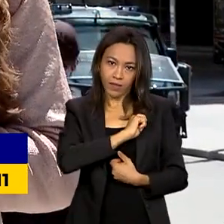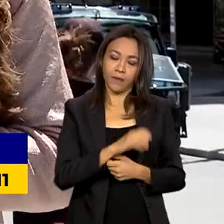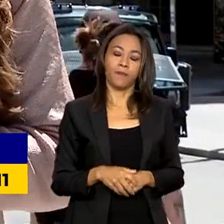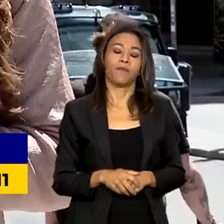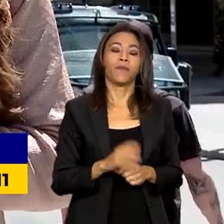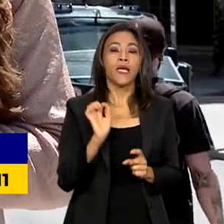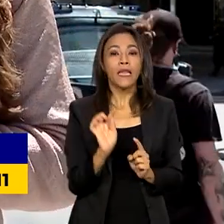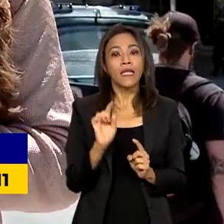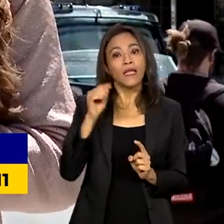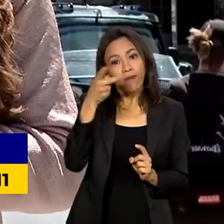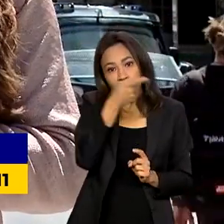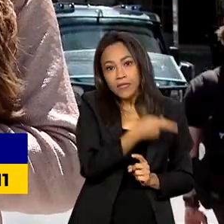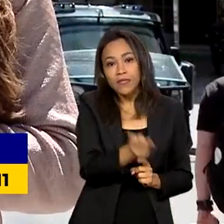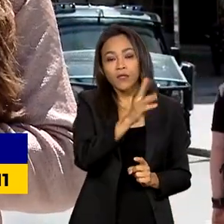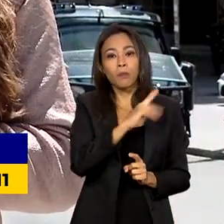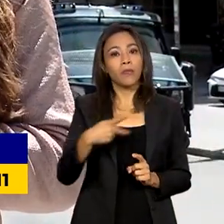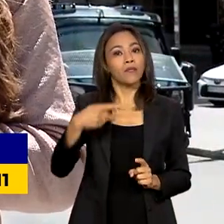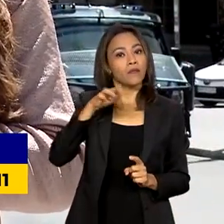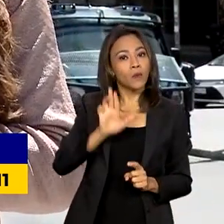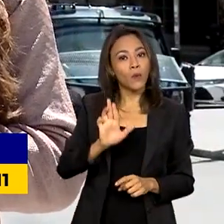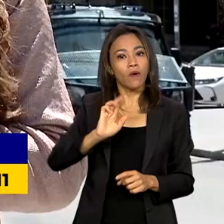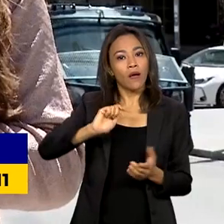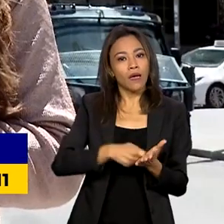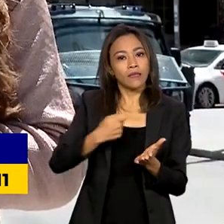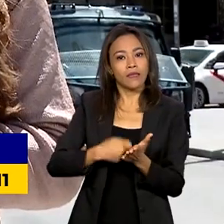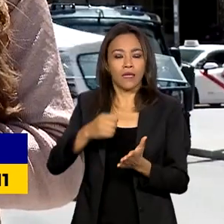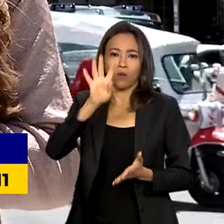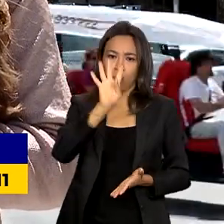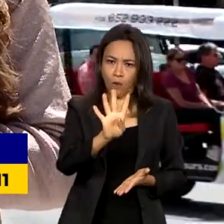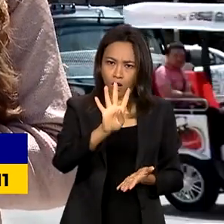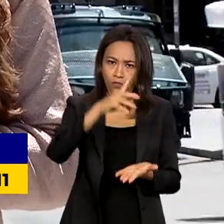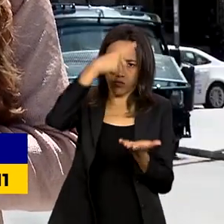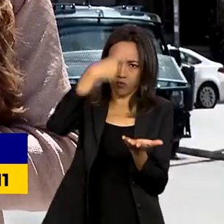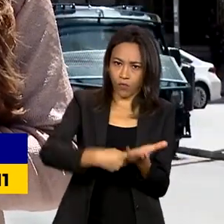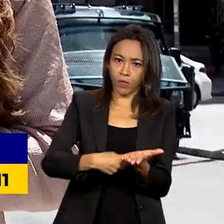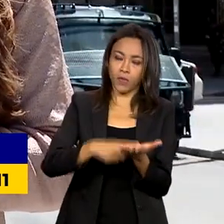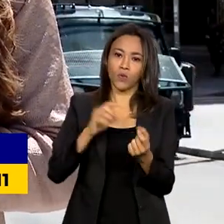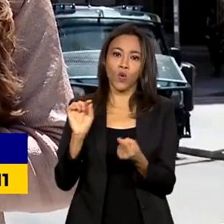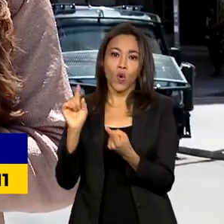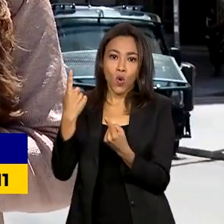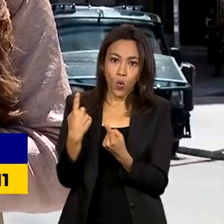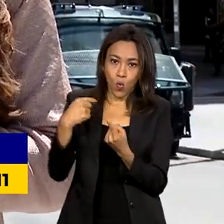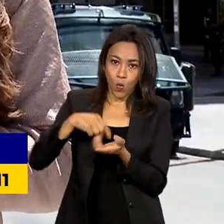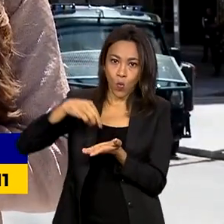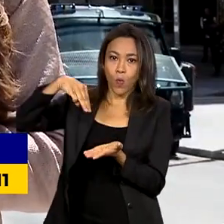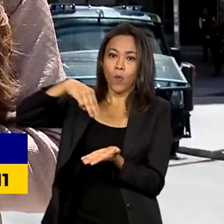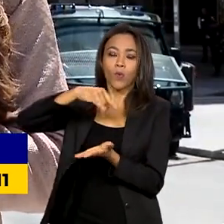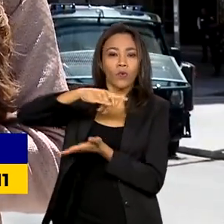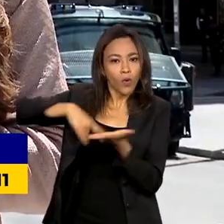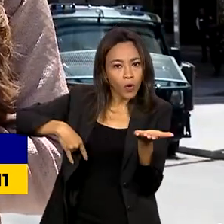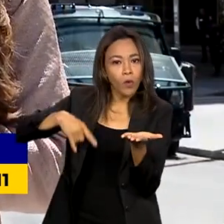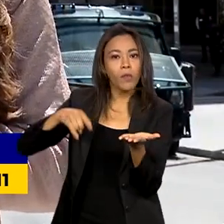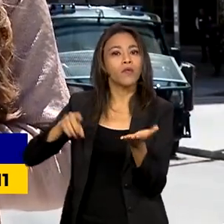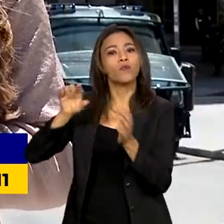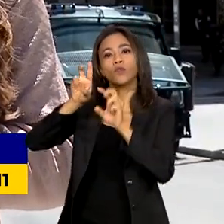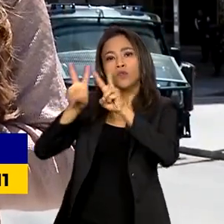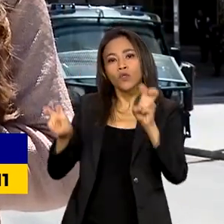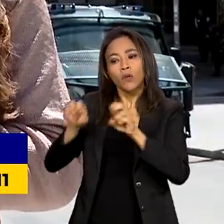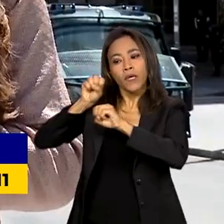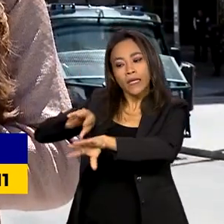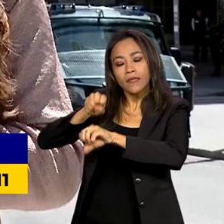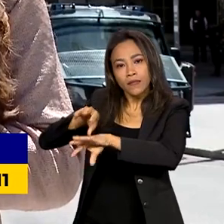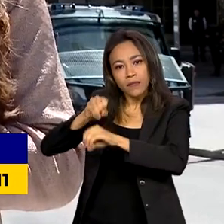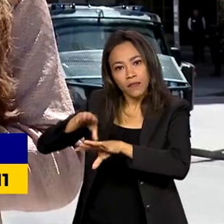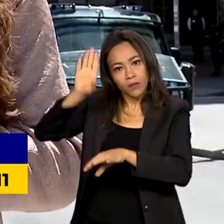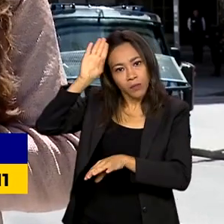presidente Lula a Madrid, serão assinados 4 acordos. São eles um memorando de entendimento na área da educação superior, um acordo